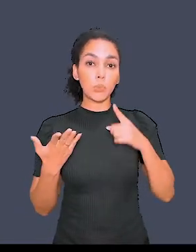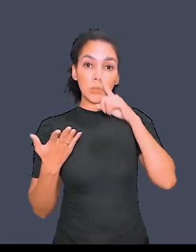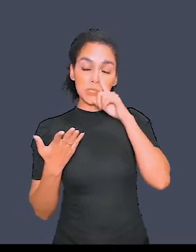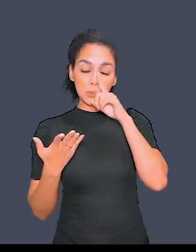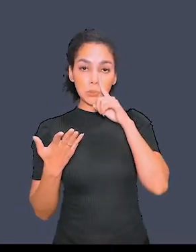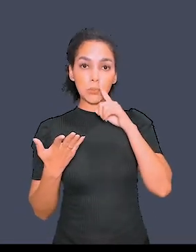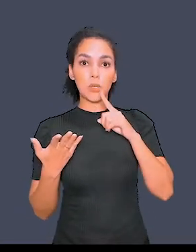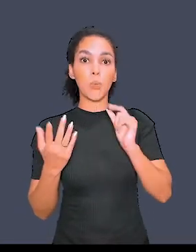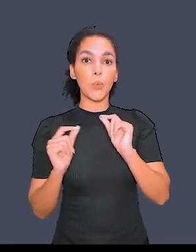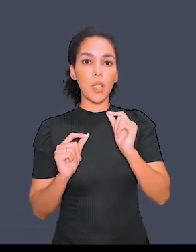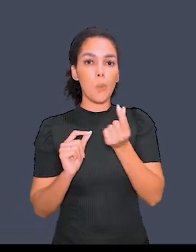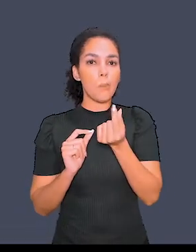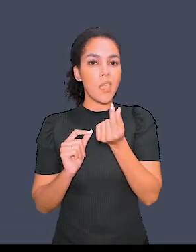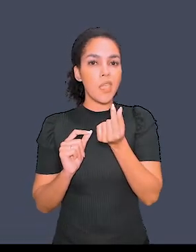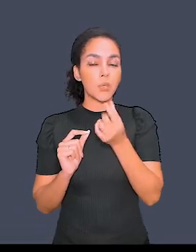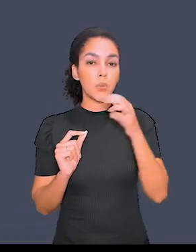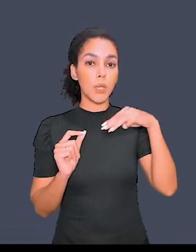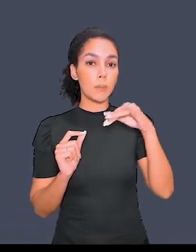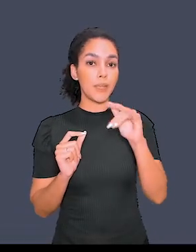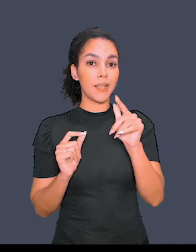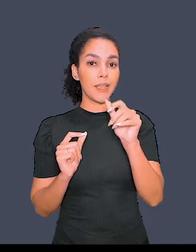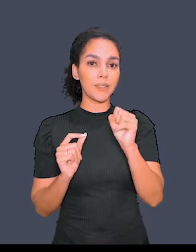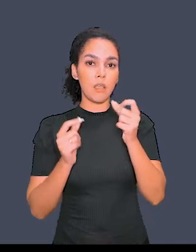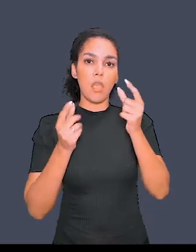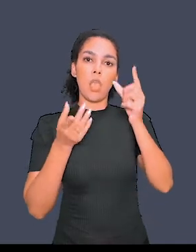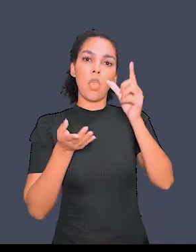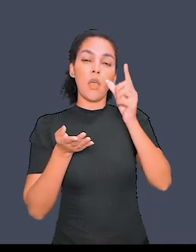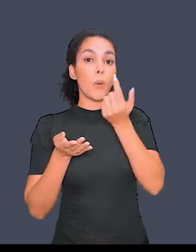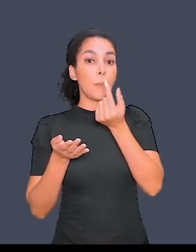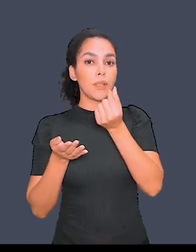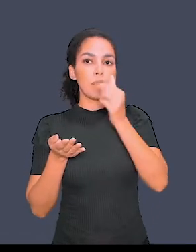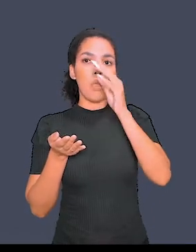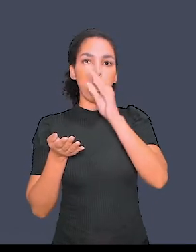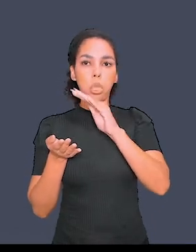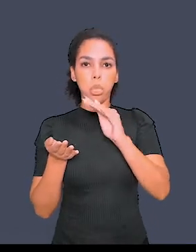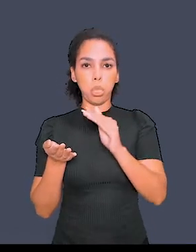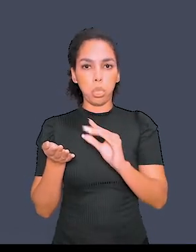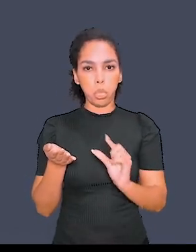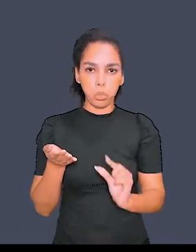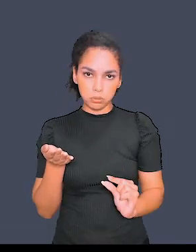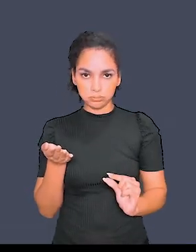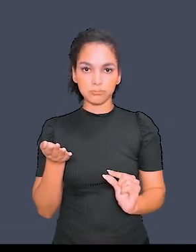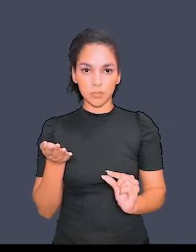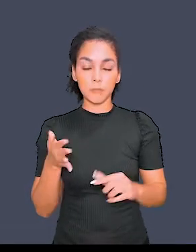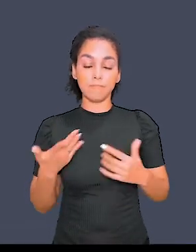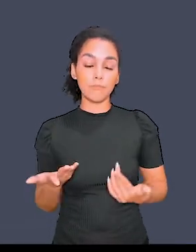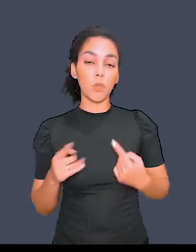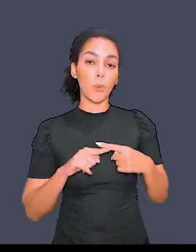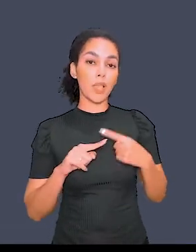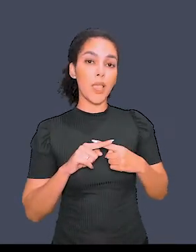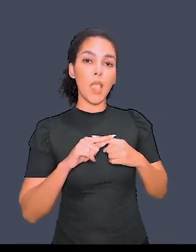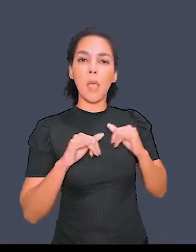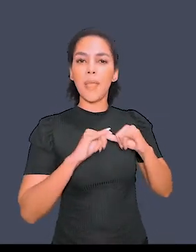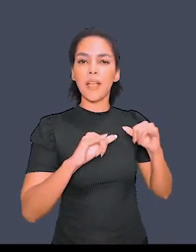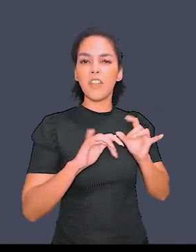que é o que, pessoal? É o preço daquelas milhas desabarem. Porque igual eu falei já em um vídeo completo que eu vou colocar aqui no card, o mercado de milhas